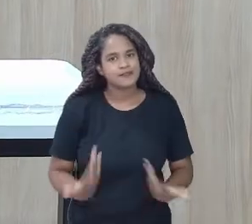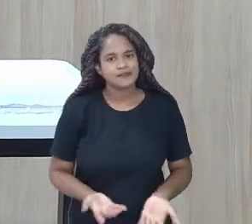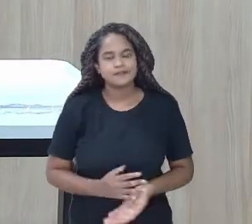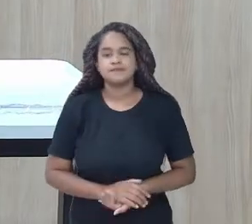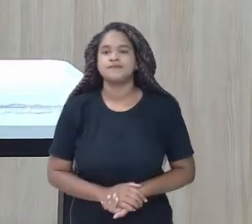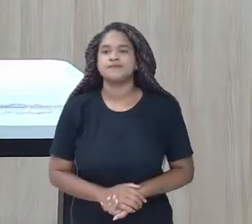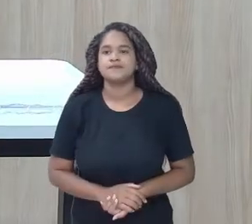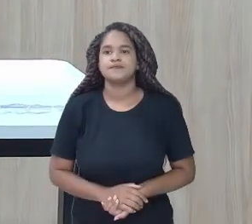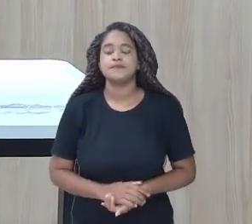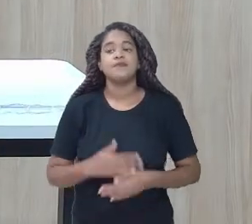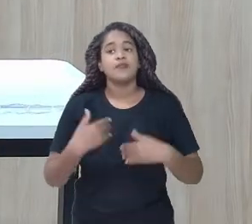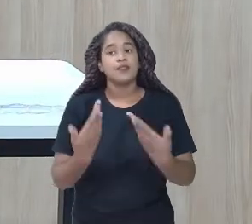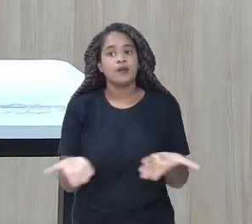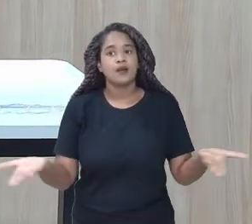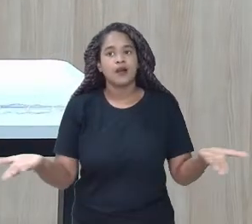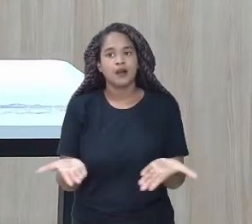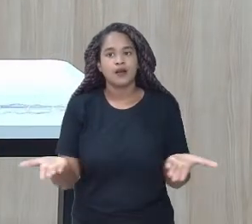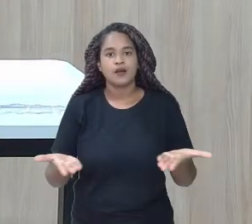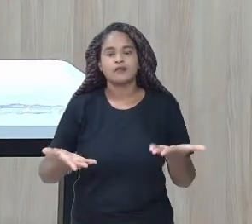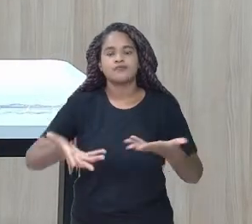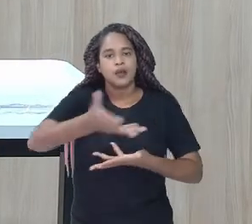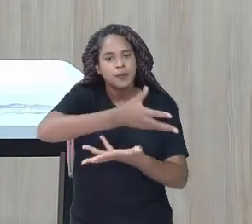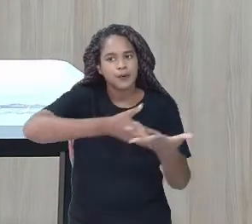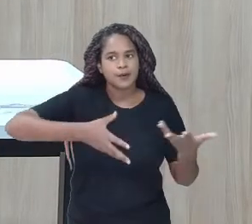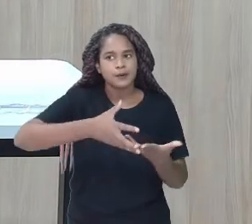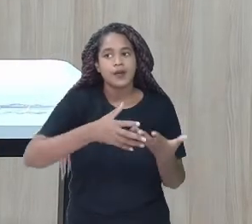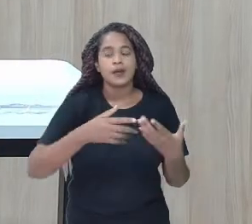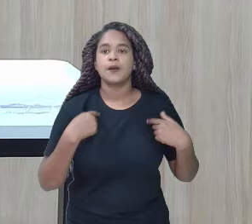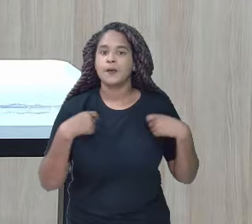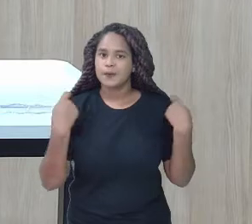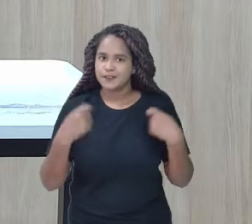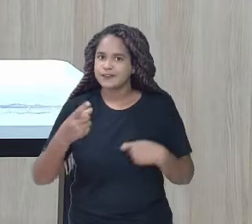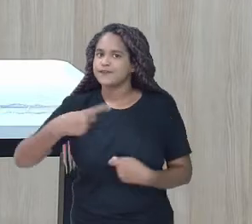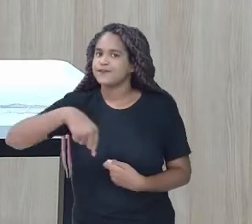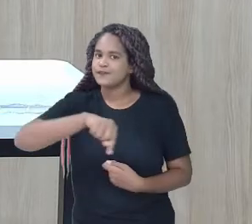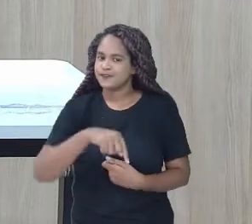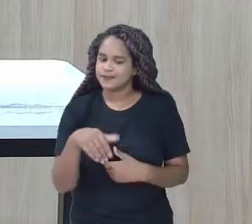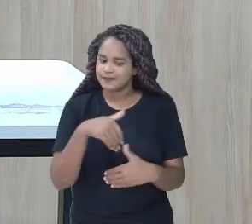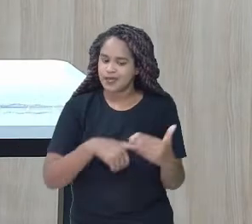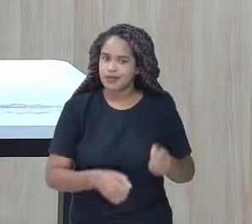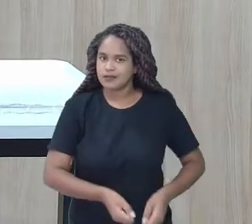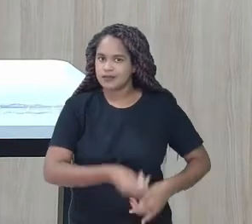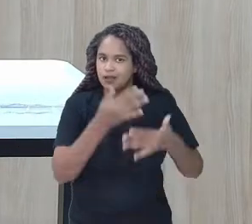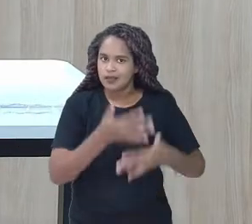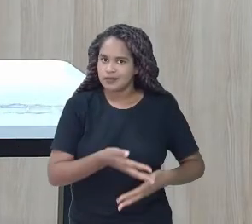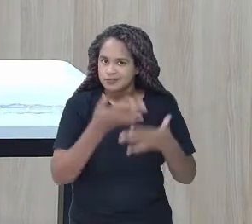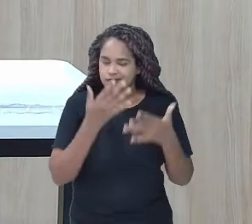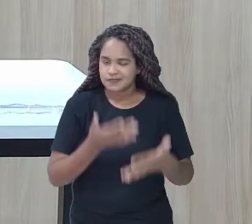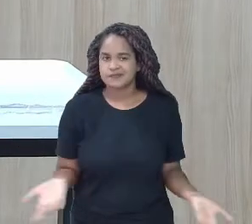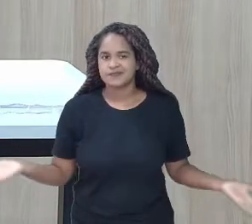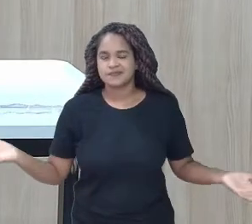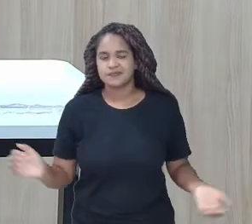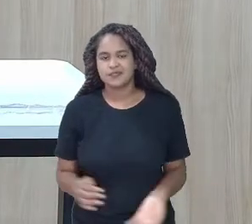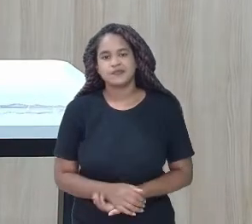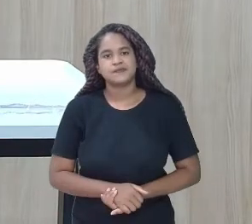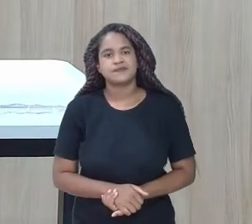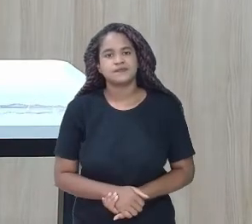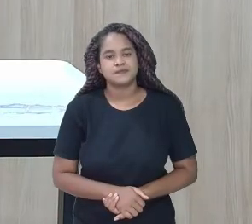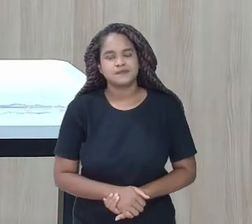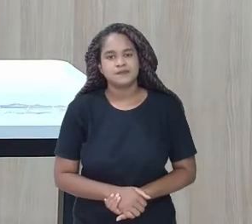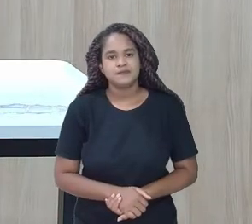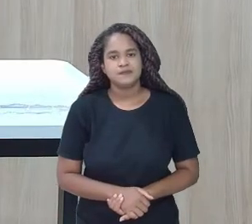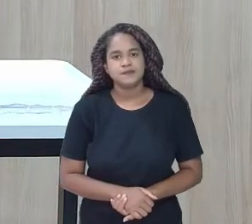Então, vamos a mais uma interação e eu preciso de vocês aí no chat com essa participação toda que vocês